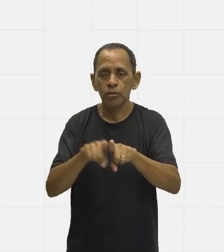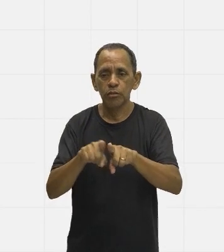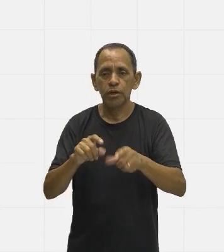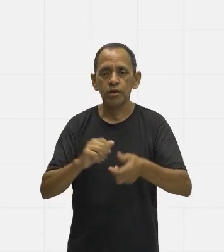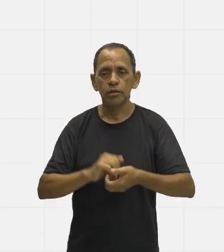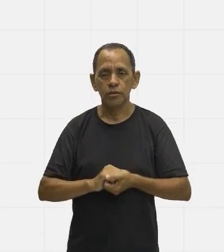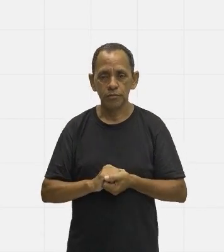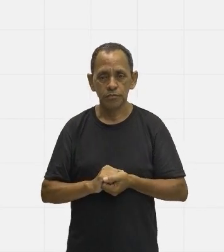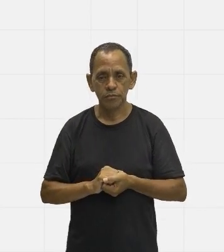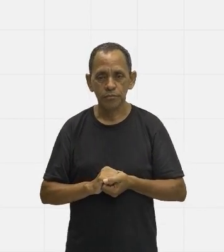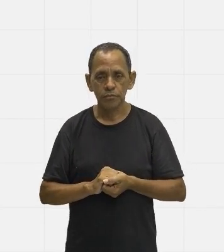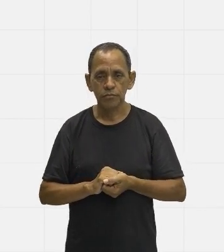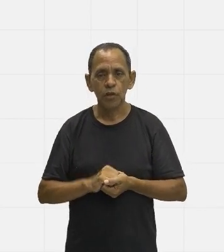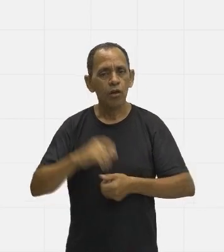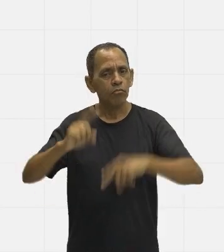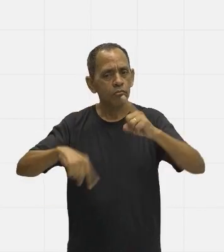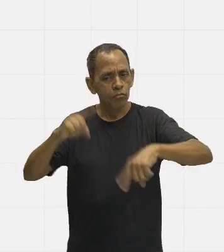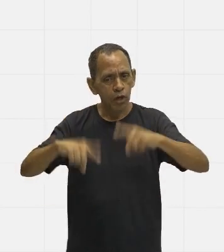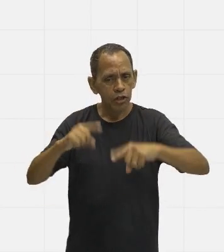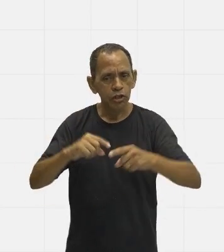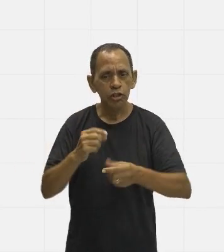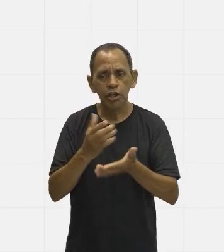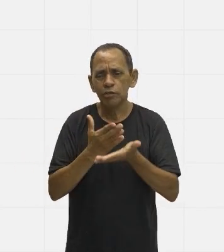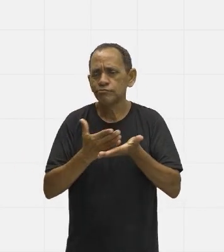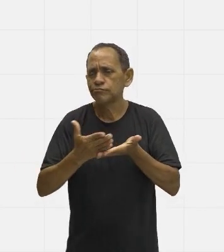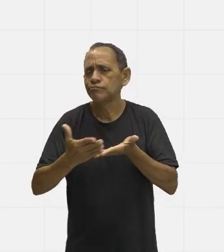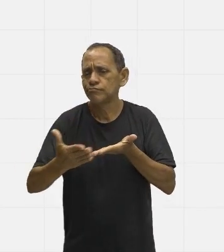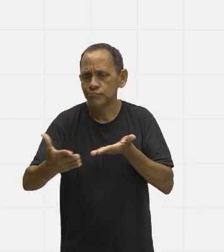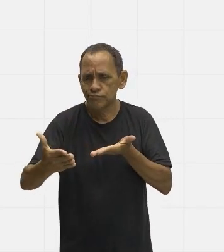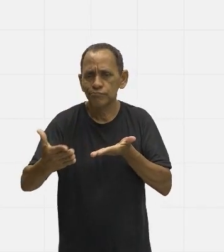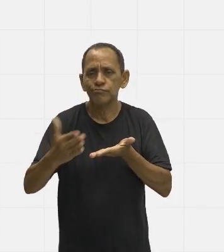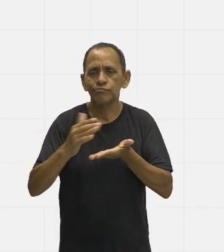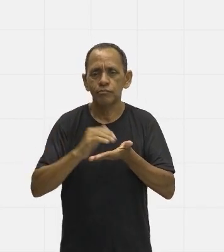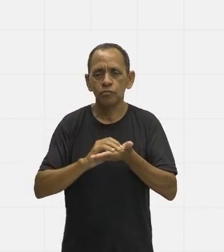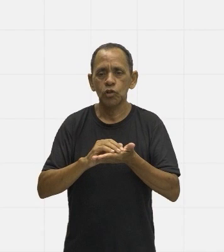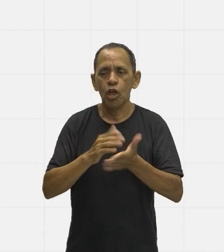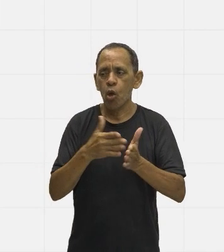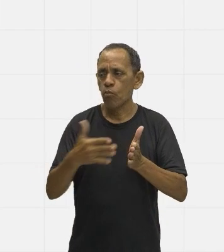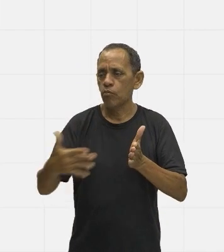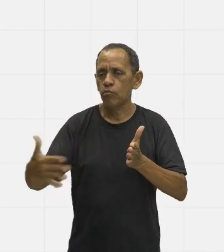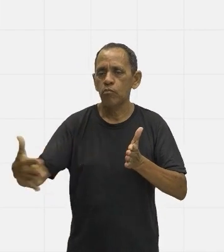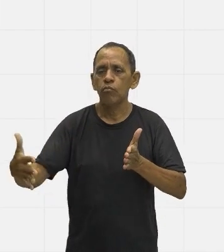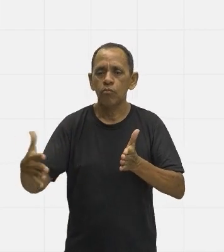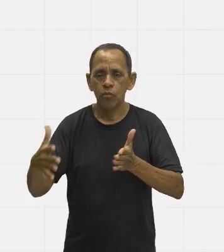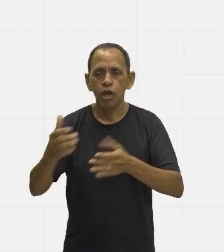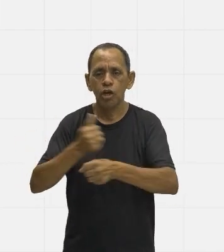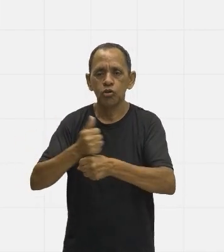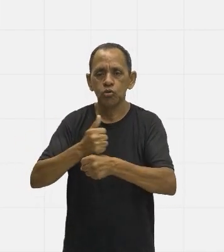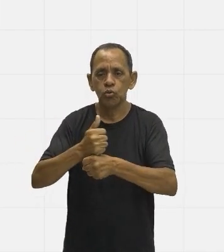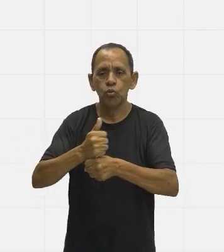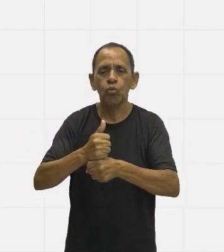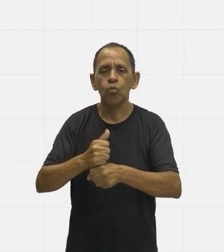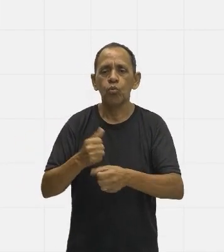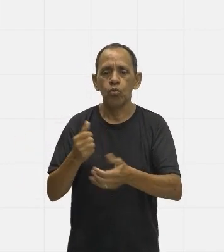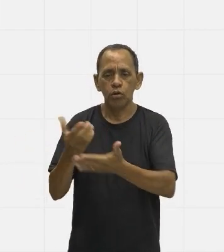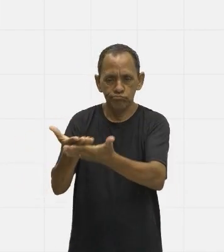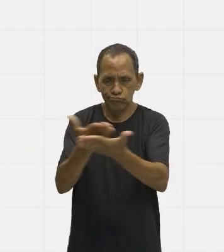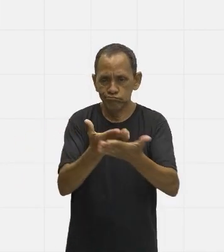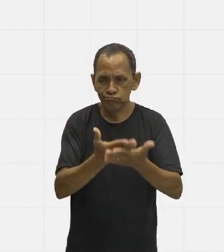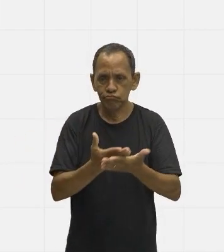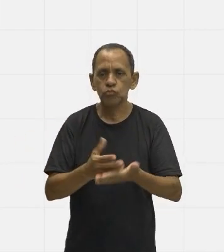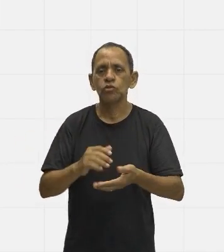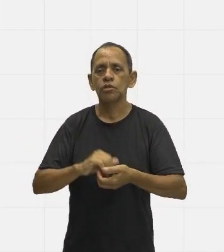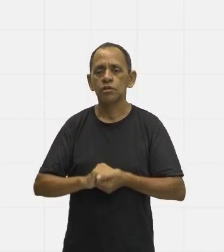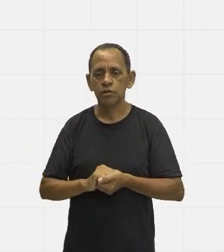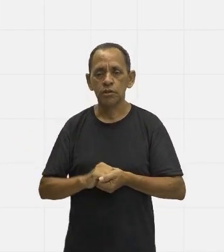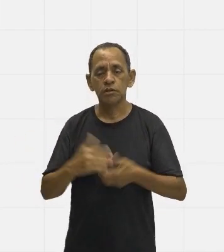materiais enviados no decorrer do ano letivo. Para encontrar materiais de componentes que já passaram, basta buscar na